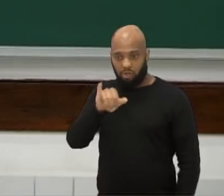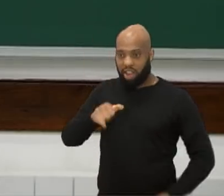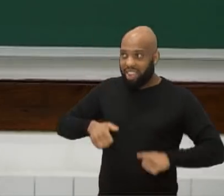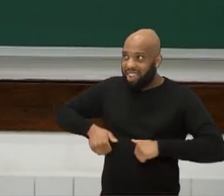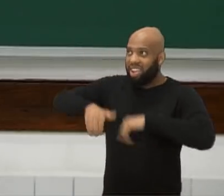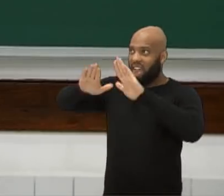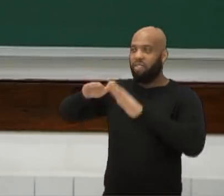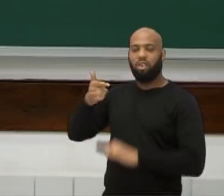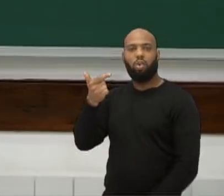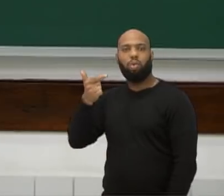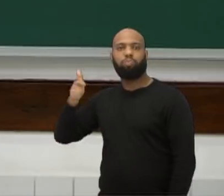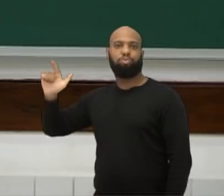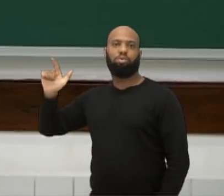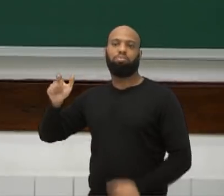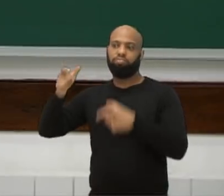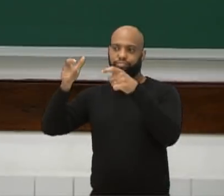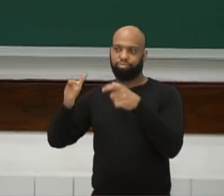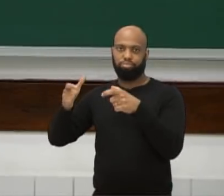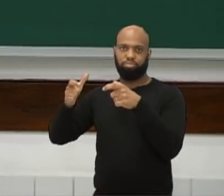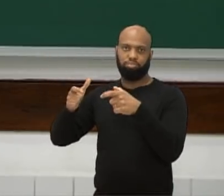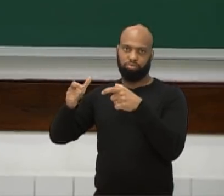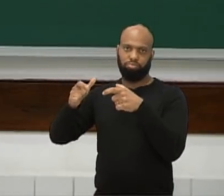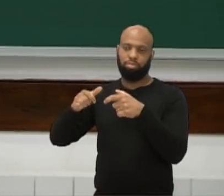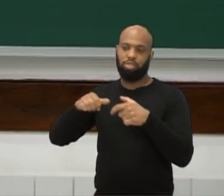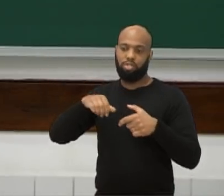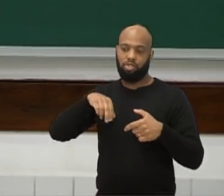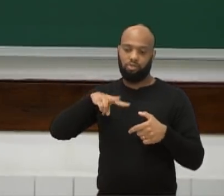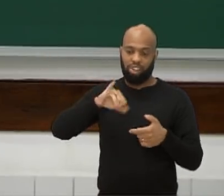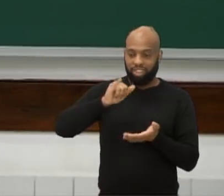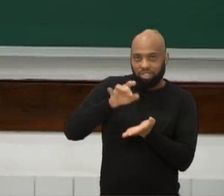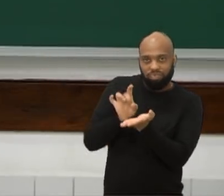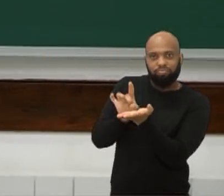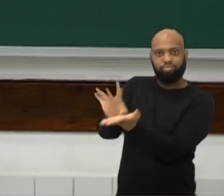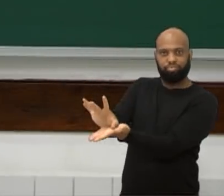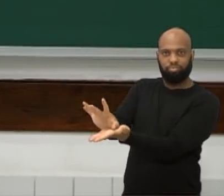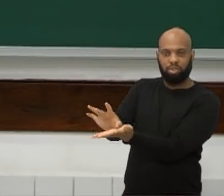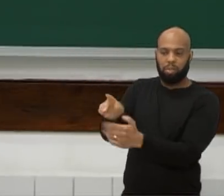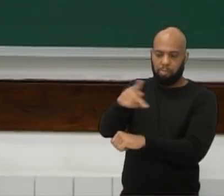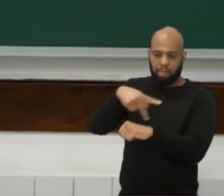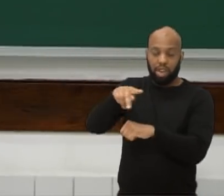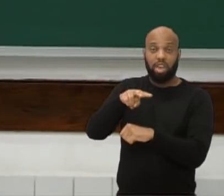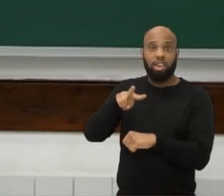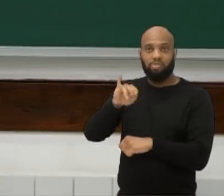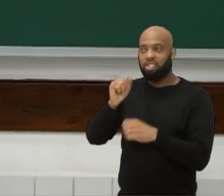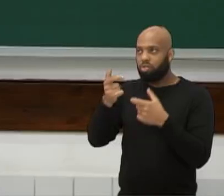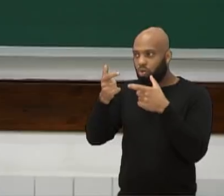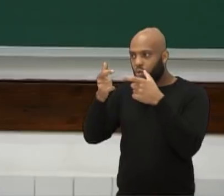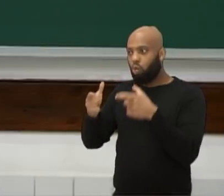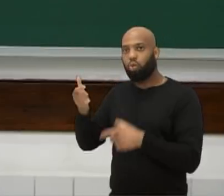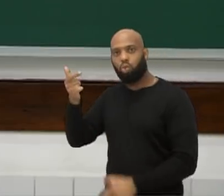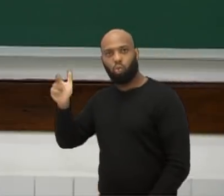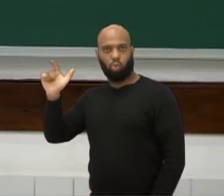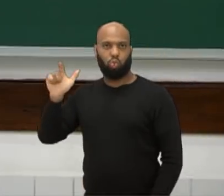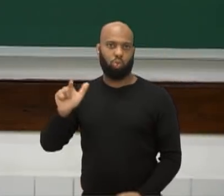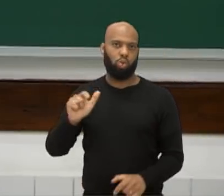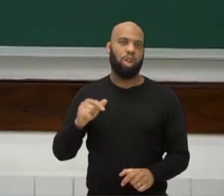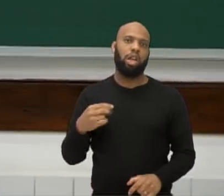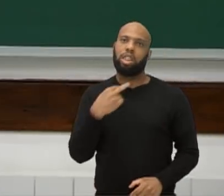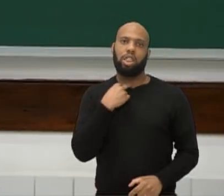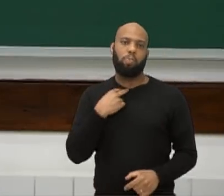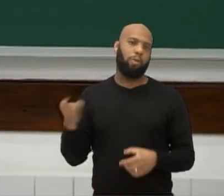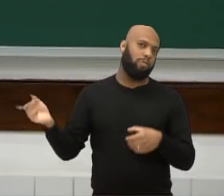para outro local, seria retirada daquele país e enviada para outro local, e assim não